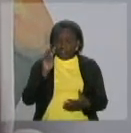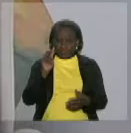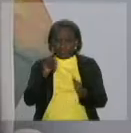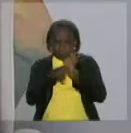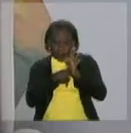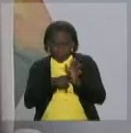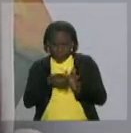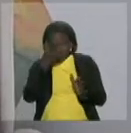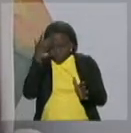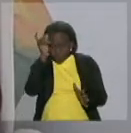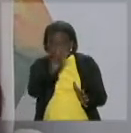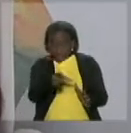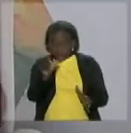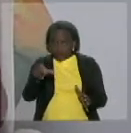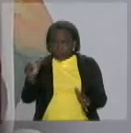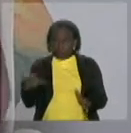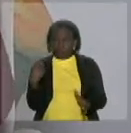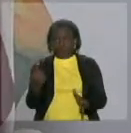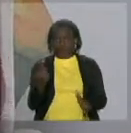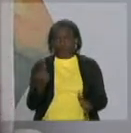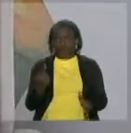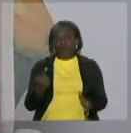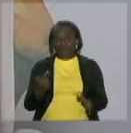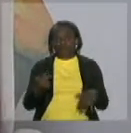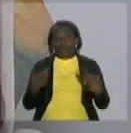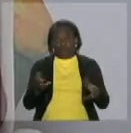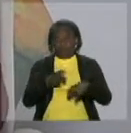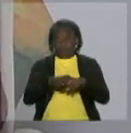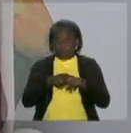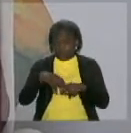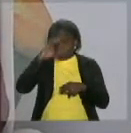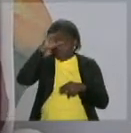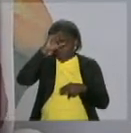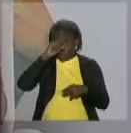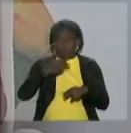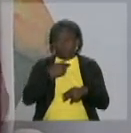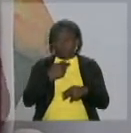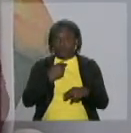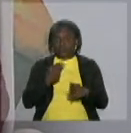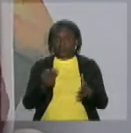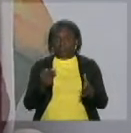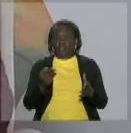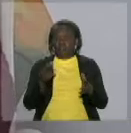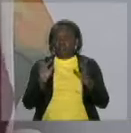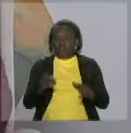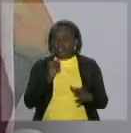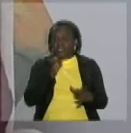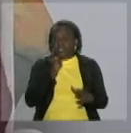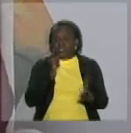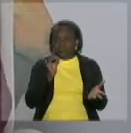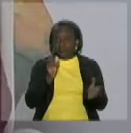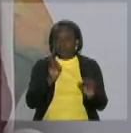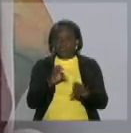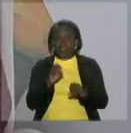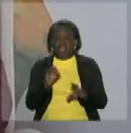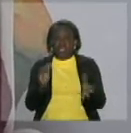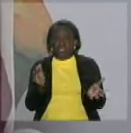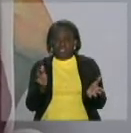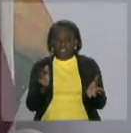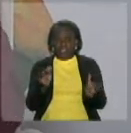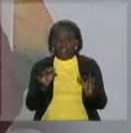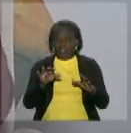vê-lo, enxergá-lo como um indivíduo único. E por isso que a aprendizagem não pode ser como se você estivesse